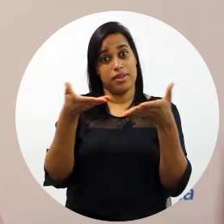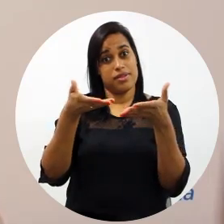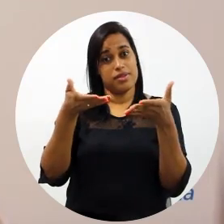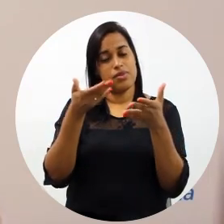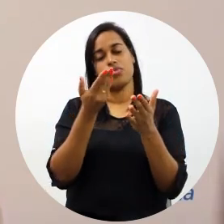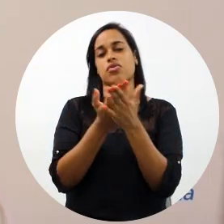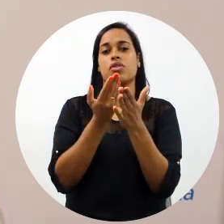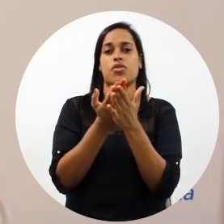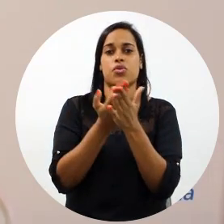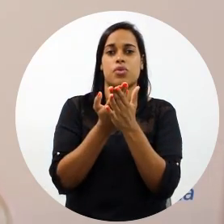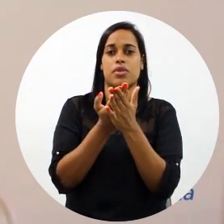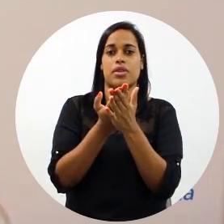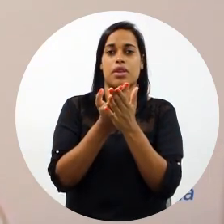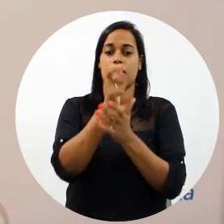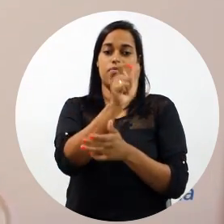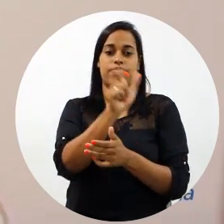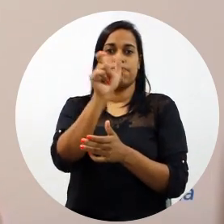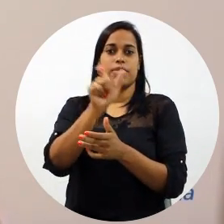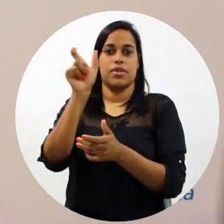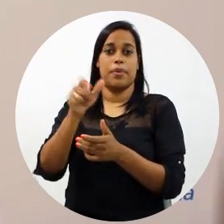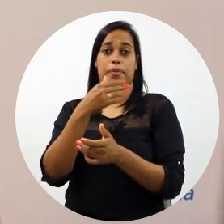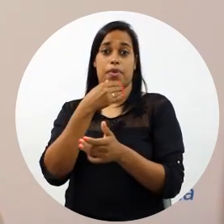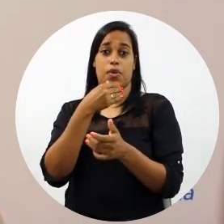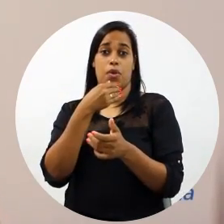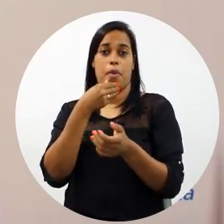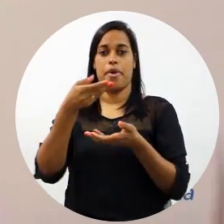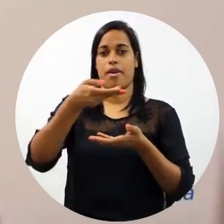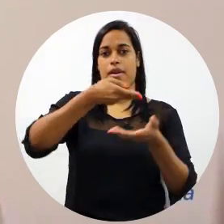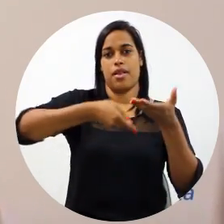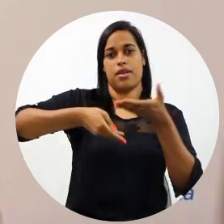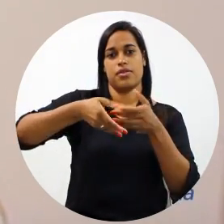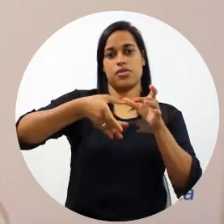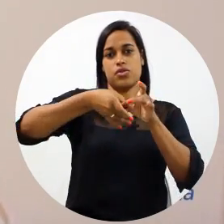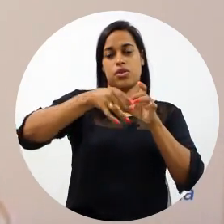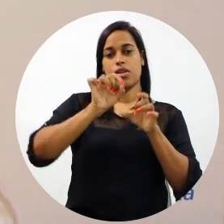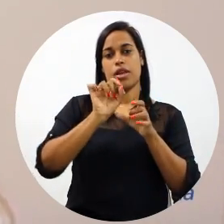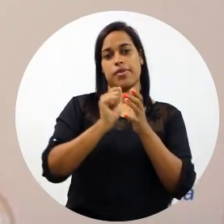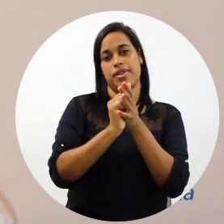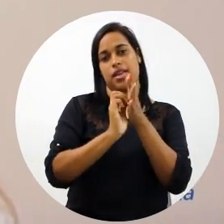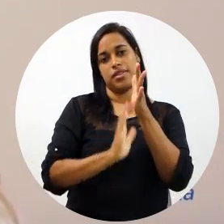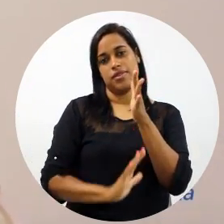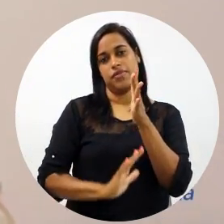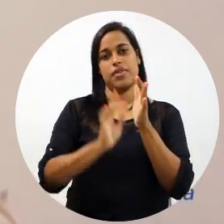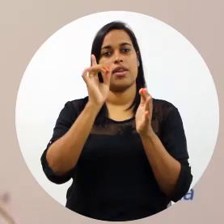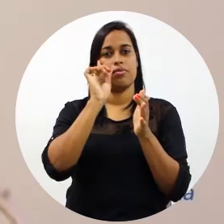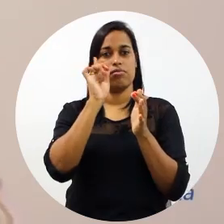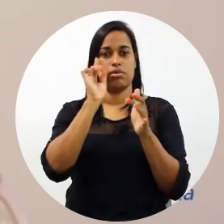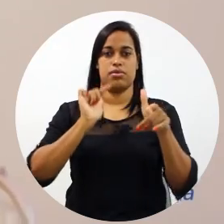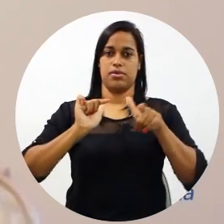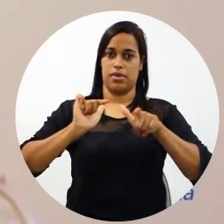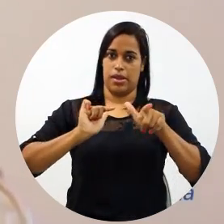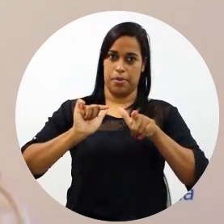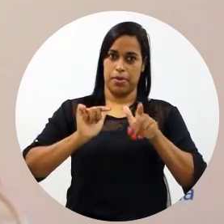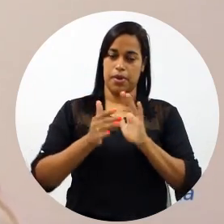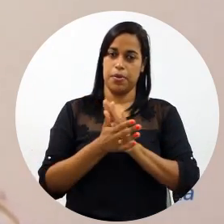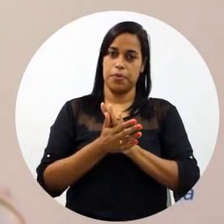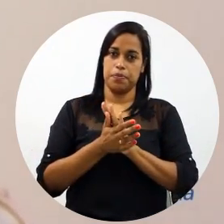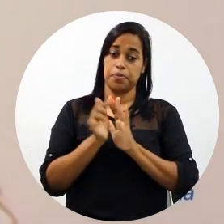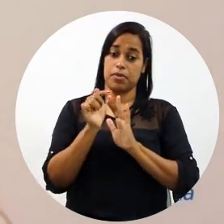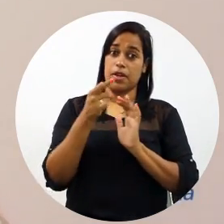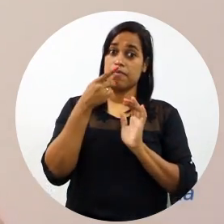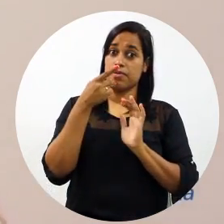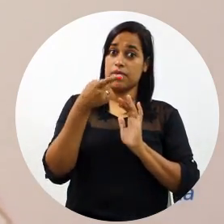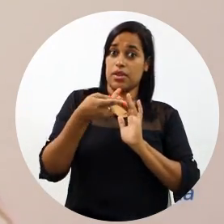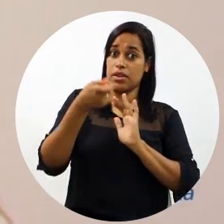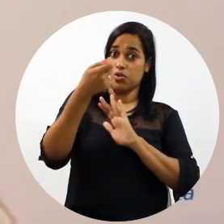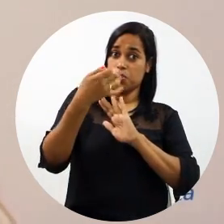é estudar o comportamento do homem relacionado às suas atividades no âmbito do trabalho. Para falar sobre